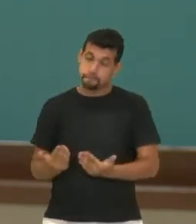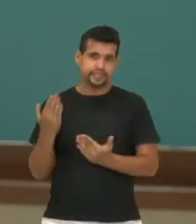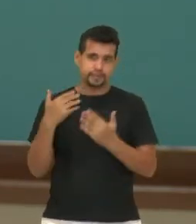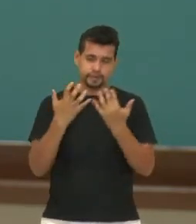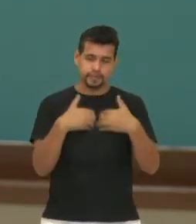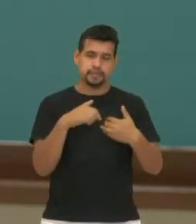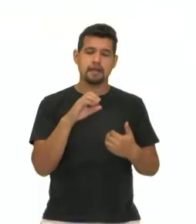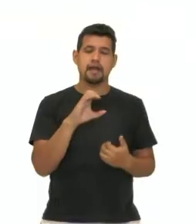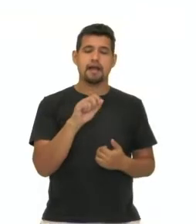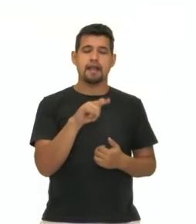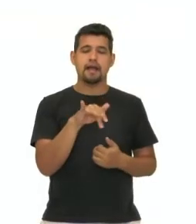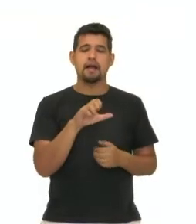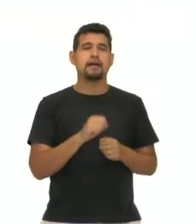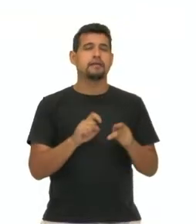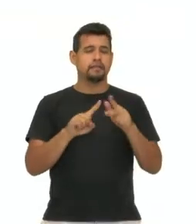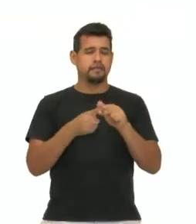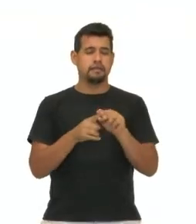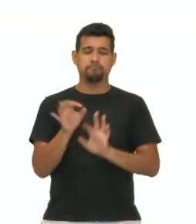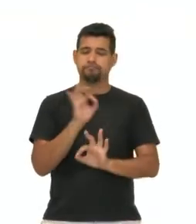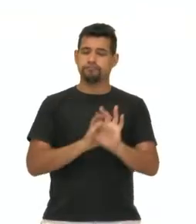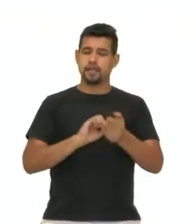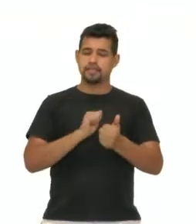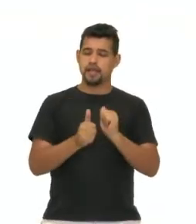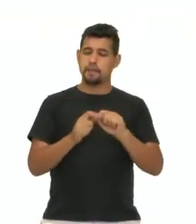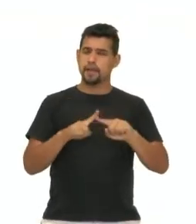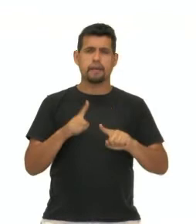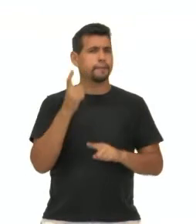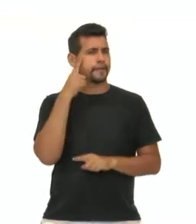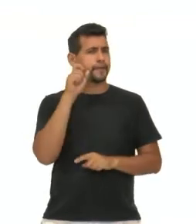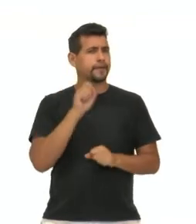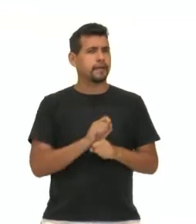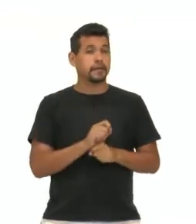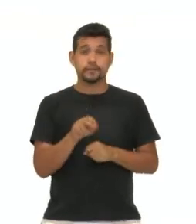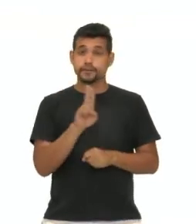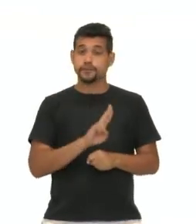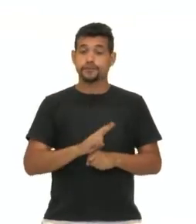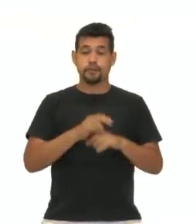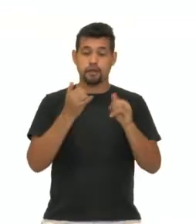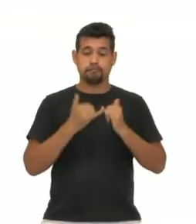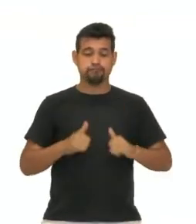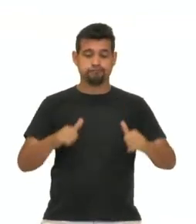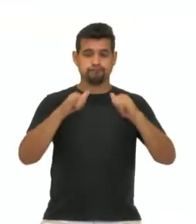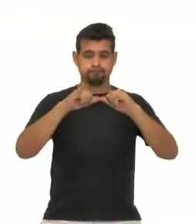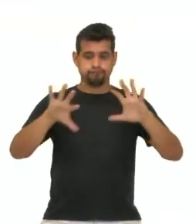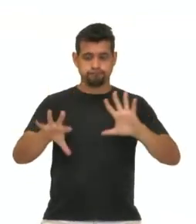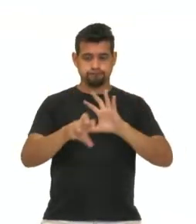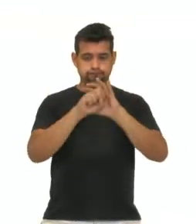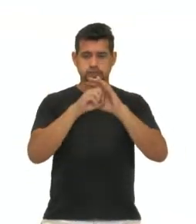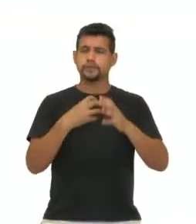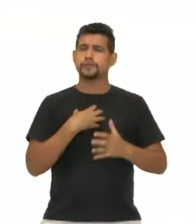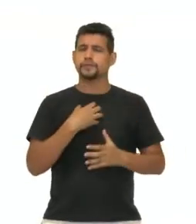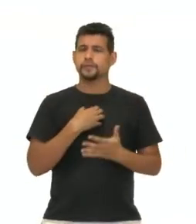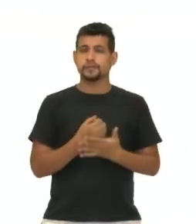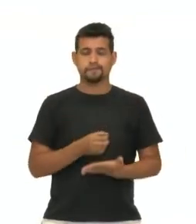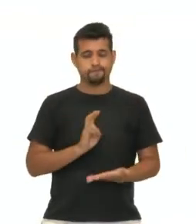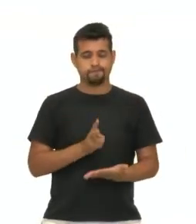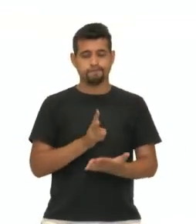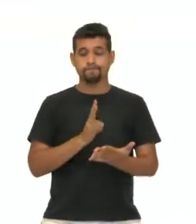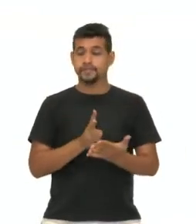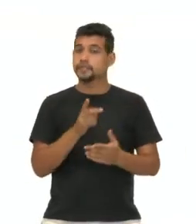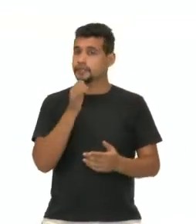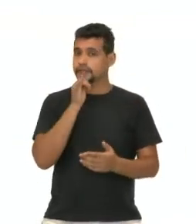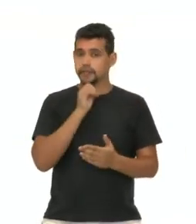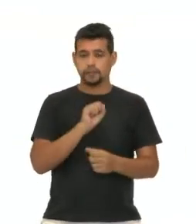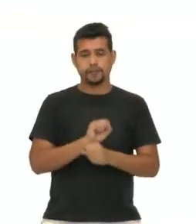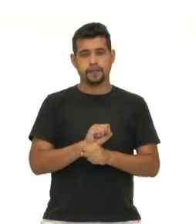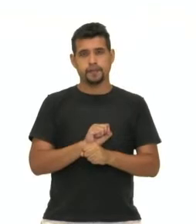e lhe deu uma reformulada, só que considerando a emissão de energia e absorção de modo descontínuo.